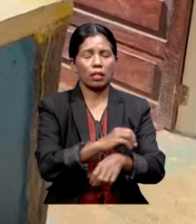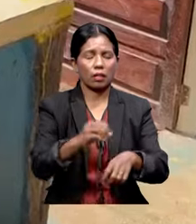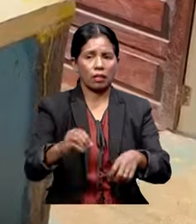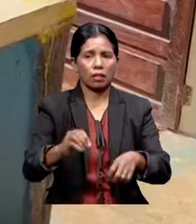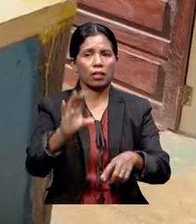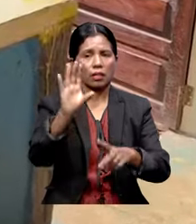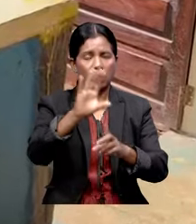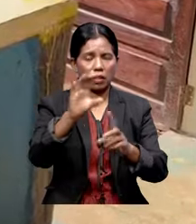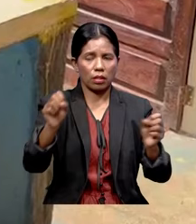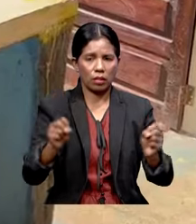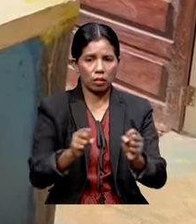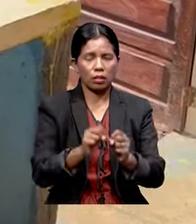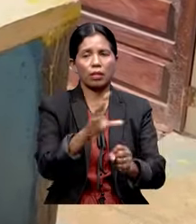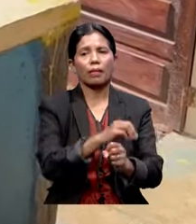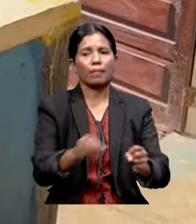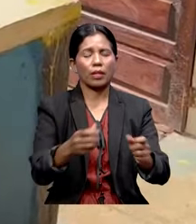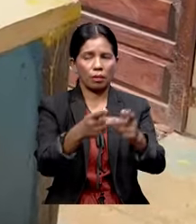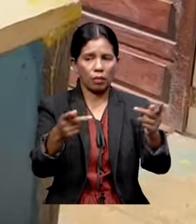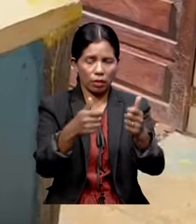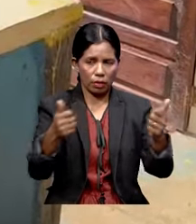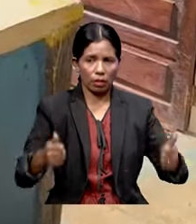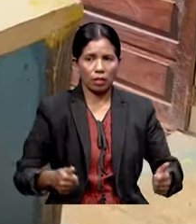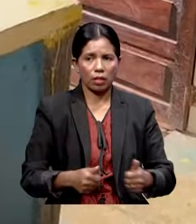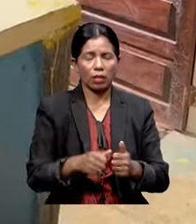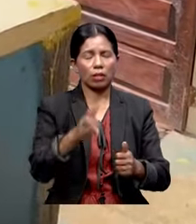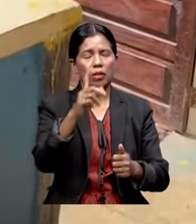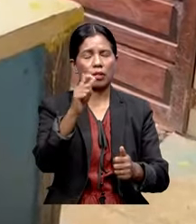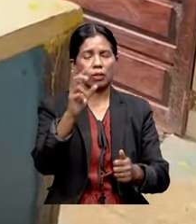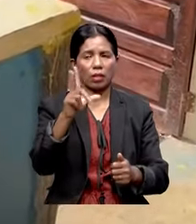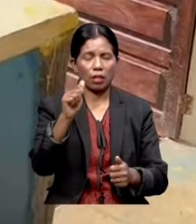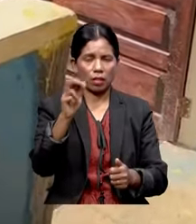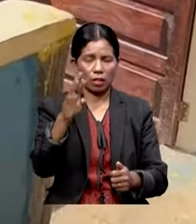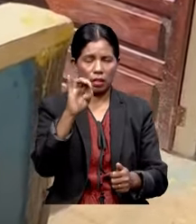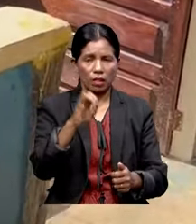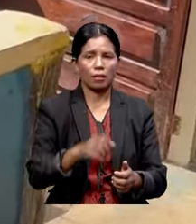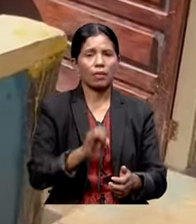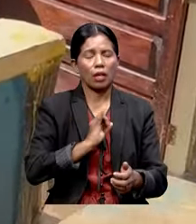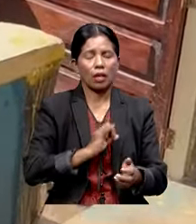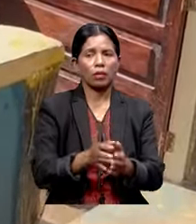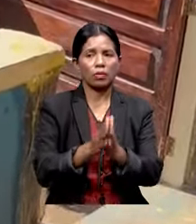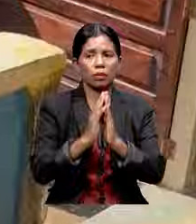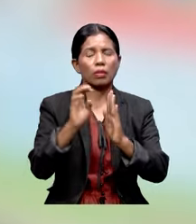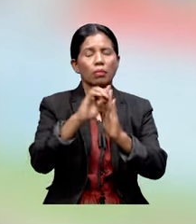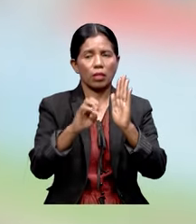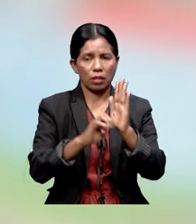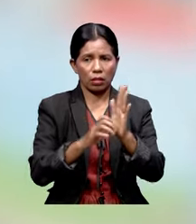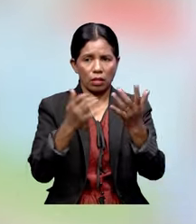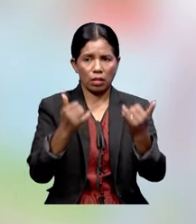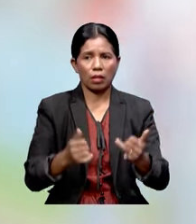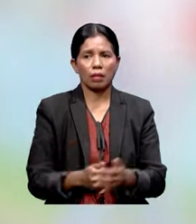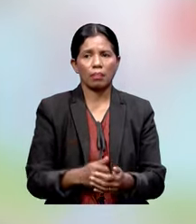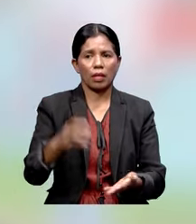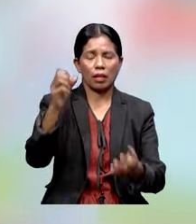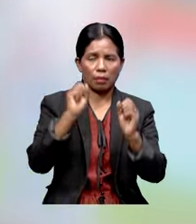Ahabu'u e a Suku Babulu posto administrativo o Atulari foi na Laisne. Hau kusu ba itene estado ida agora, pela